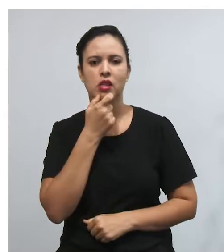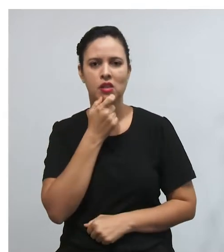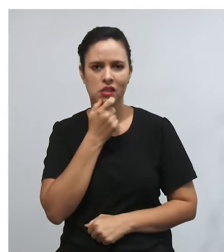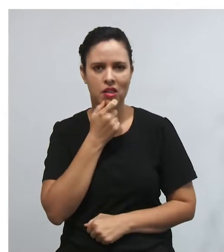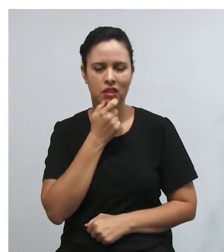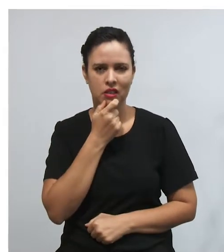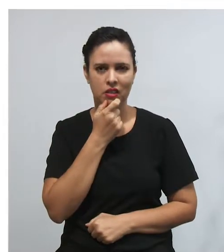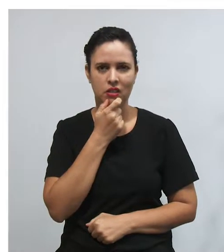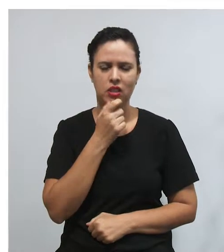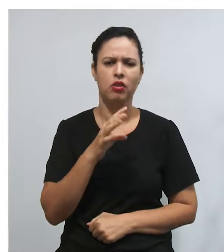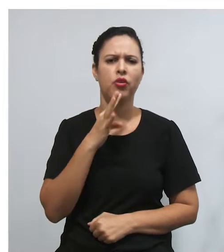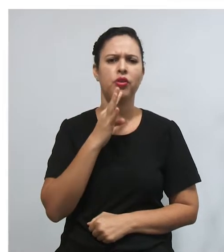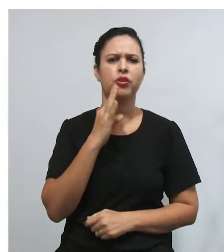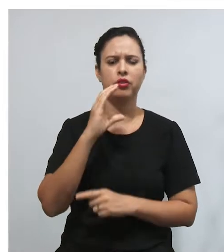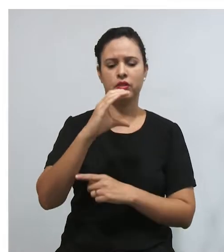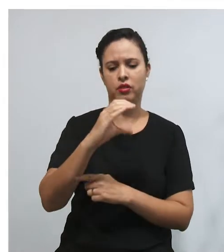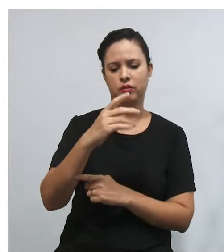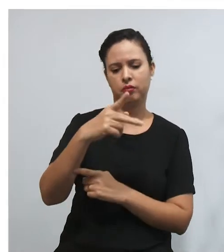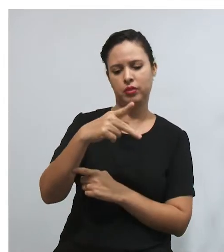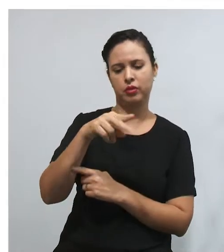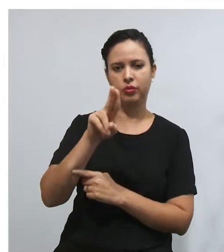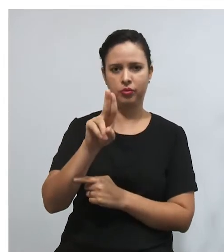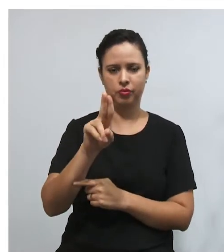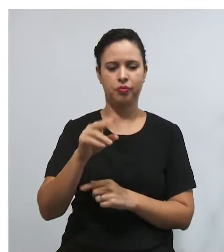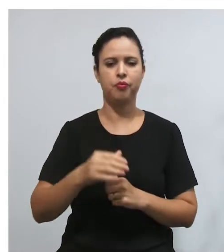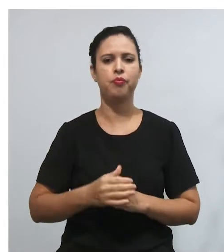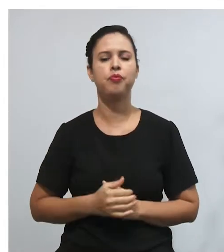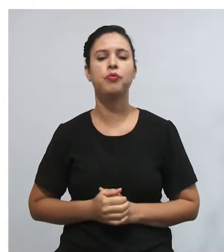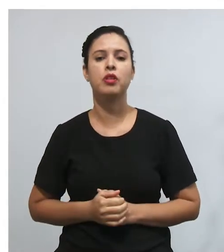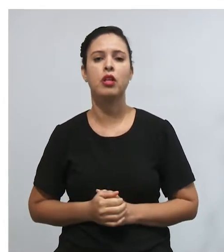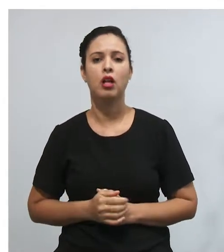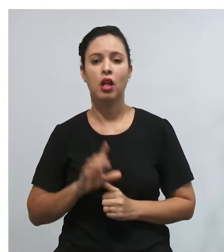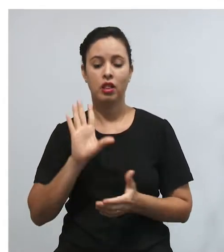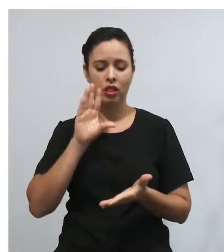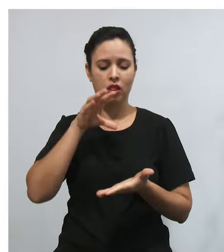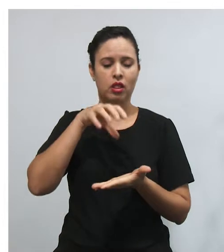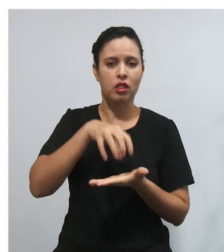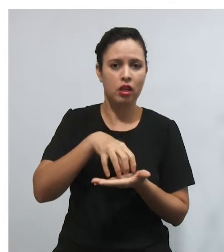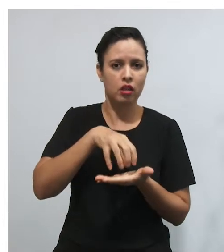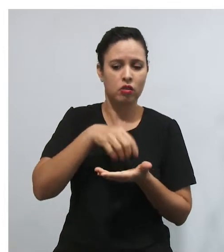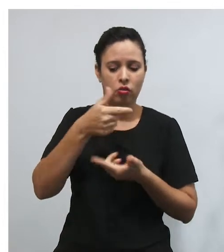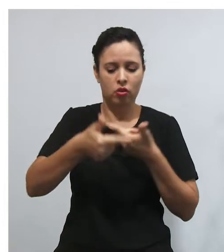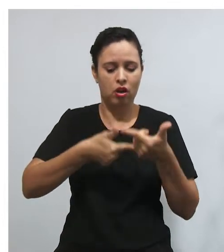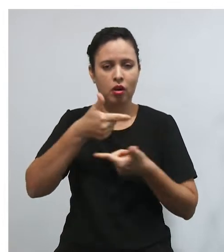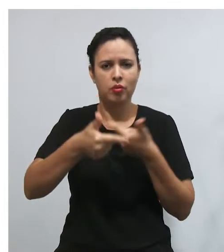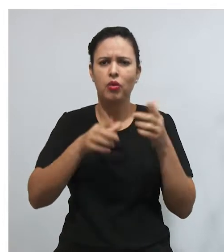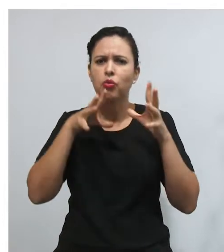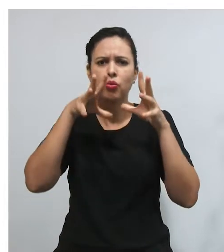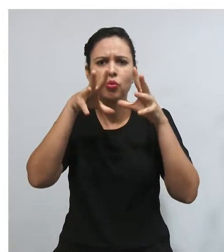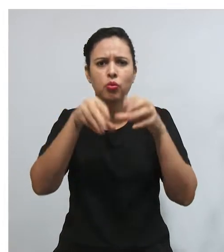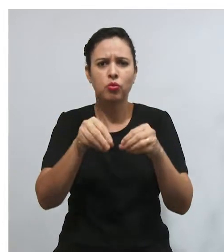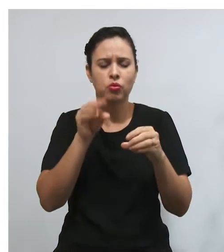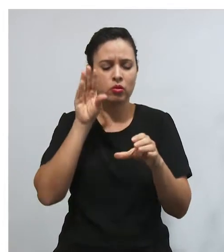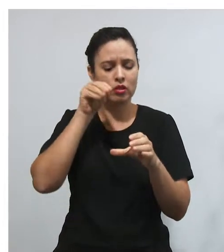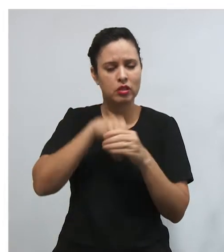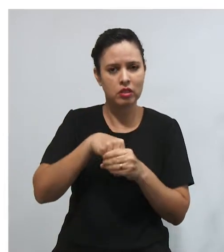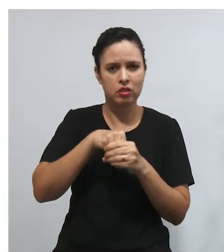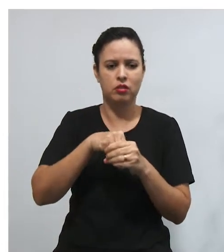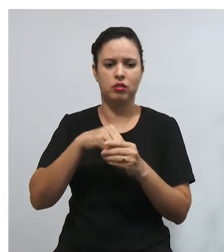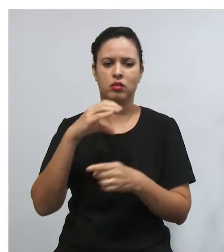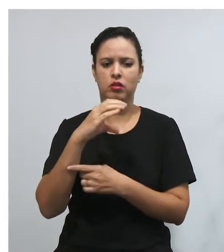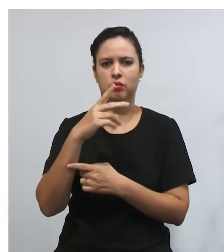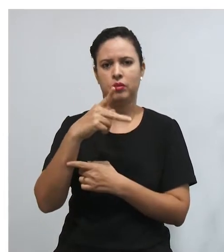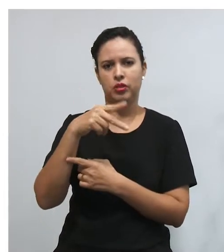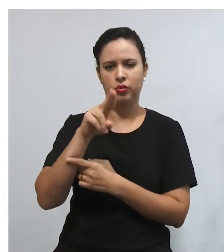processamento. Ele também conhecido como o centro das atividades. Tudo passa pelo processador, tá?